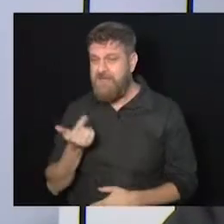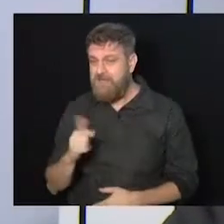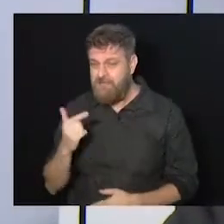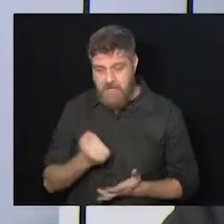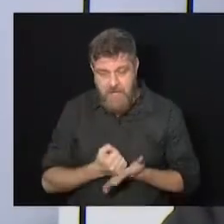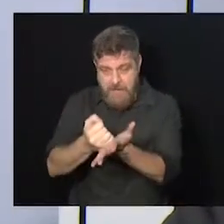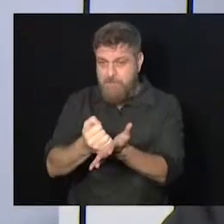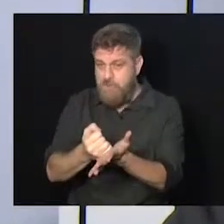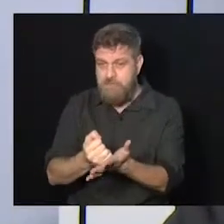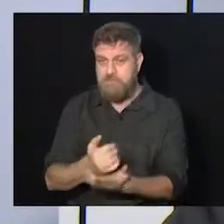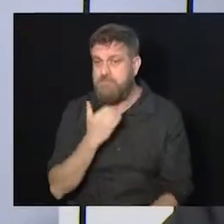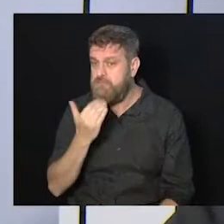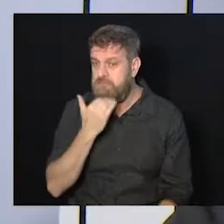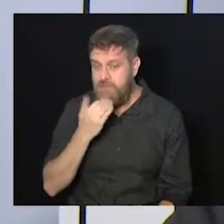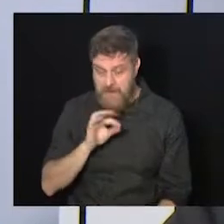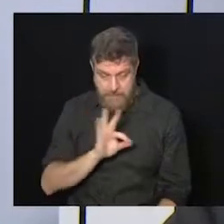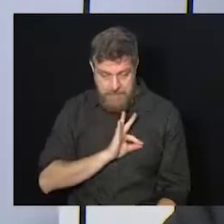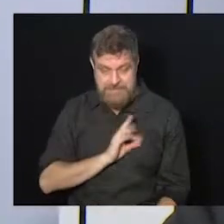sempre tiveram da polícia.